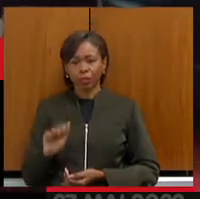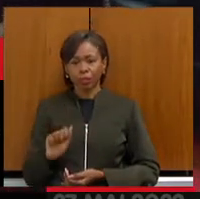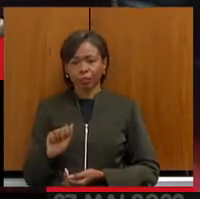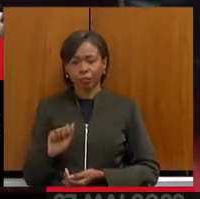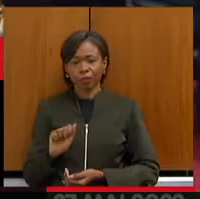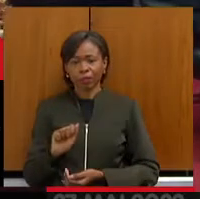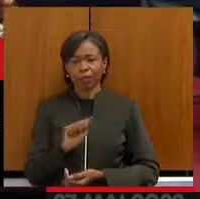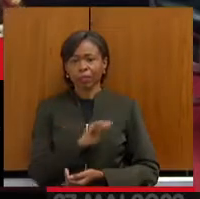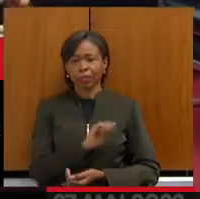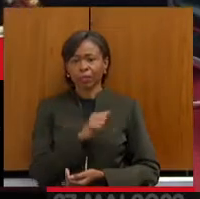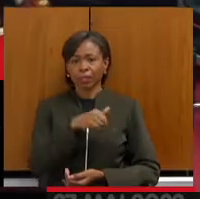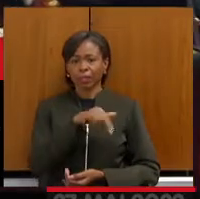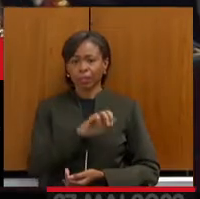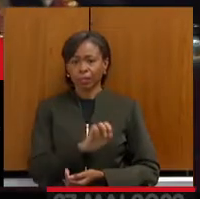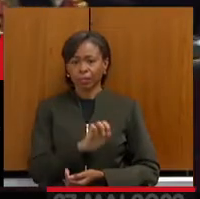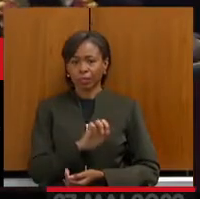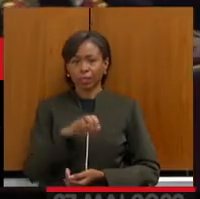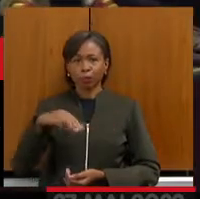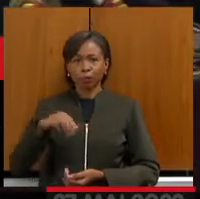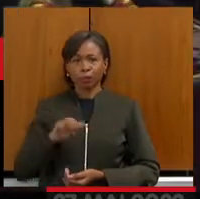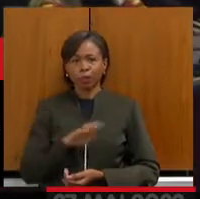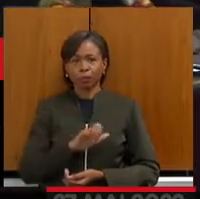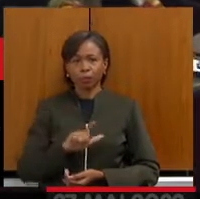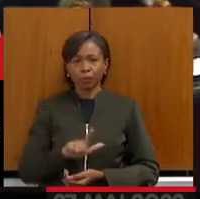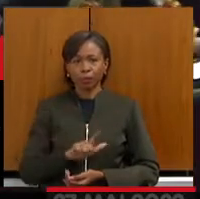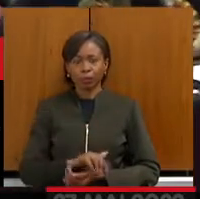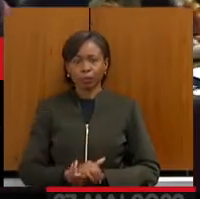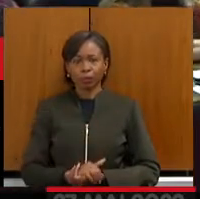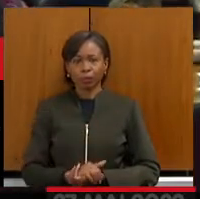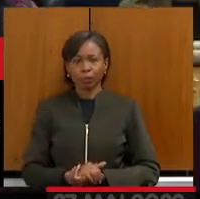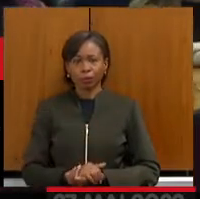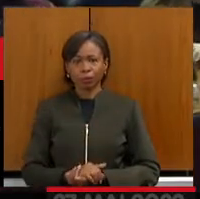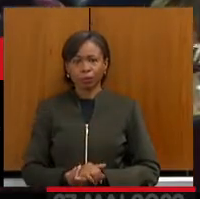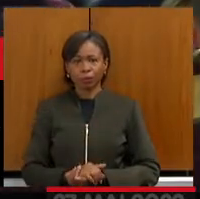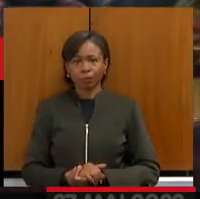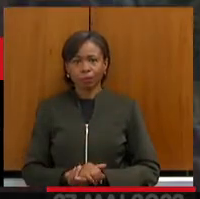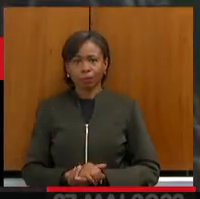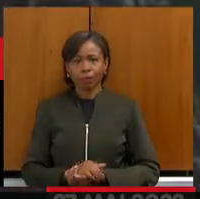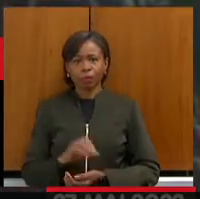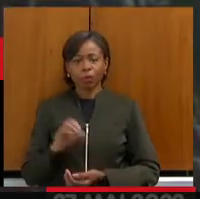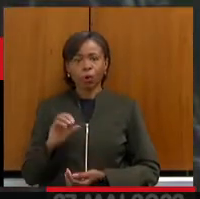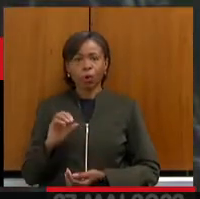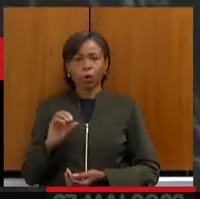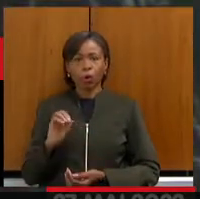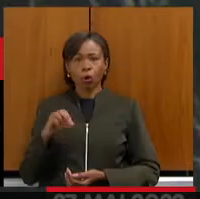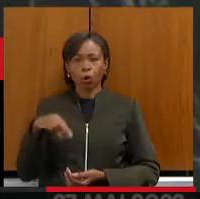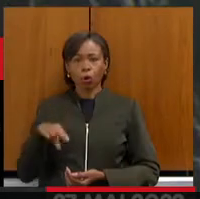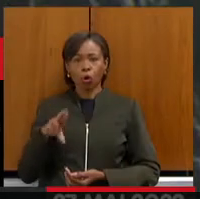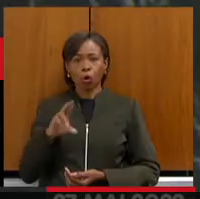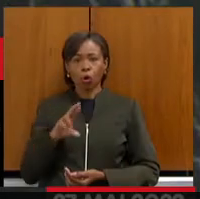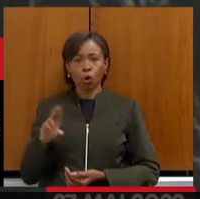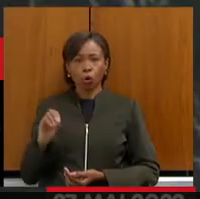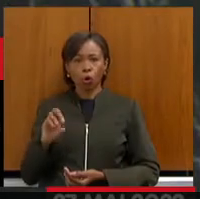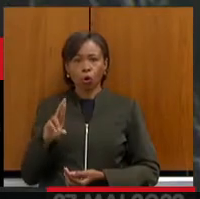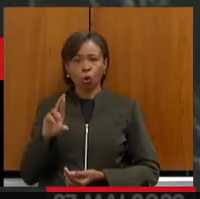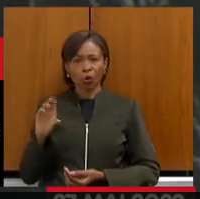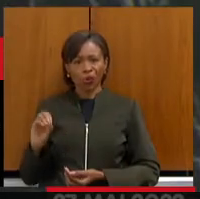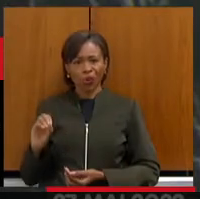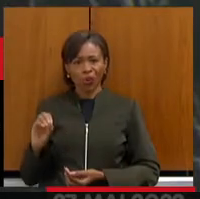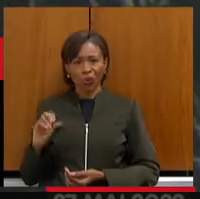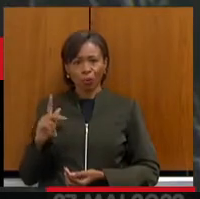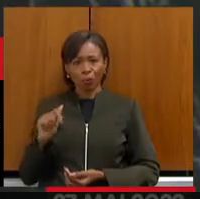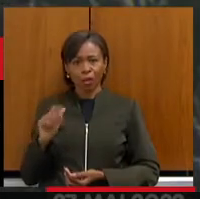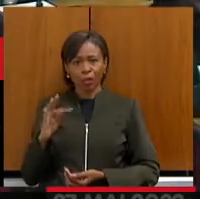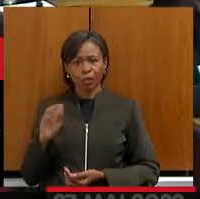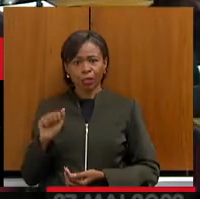e Ane Mabel o rango roupa pataxó hum hum hum não sei